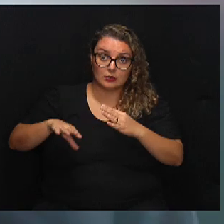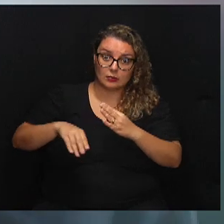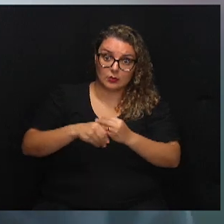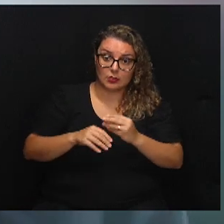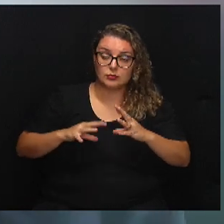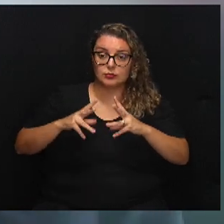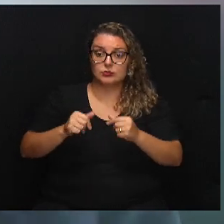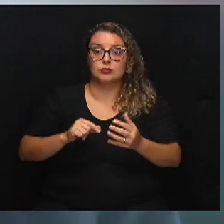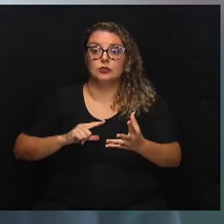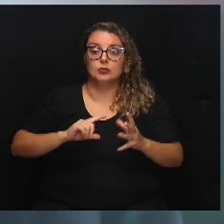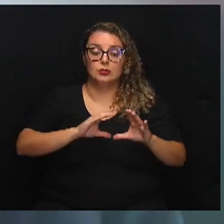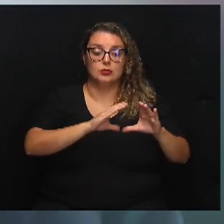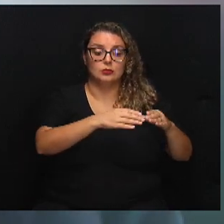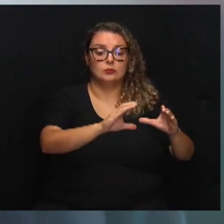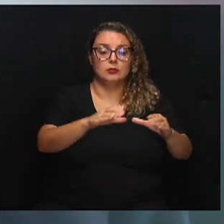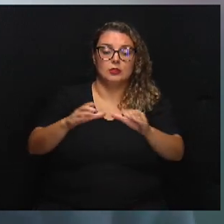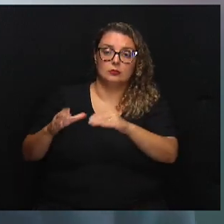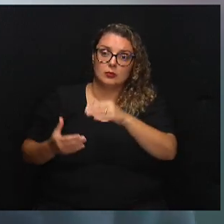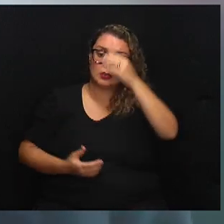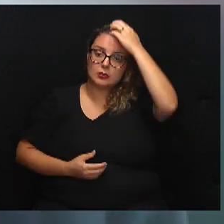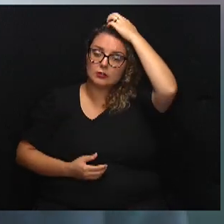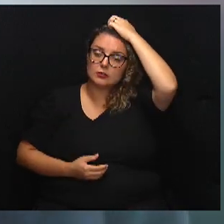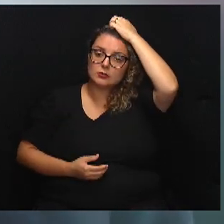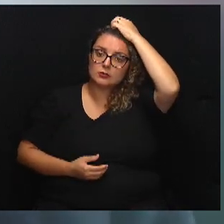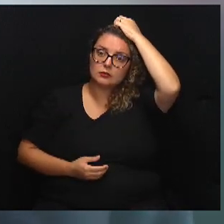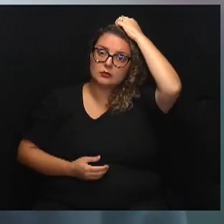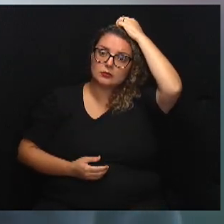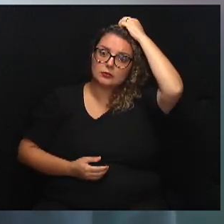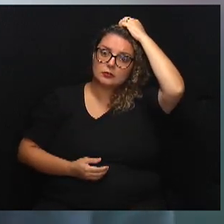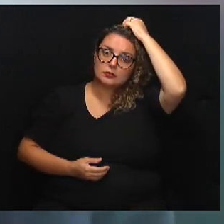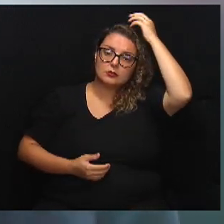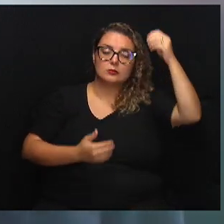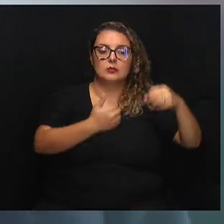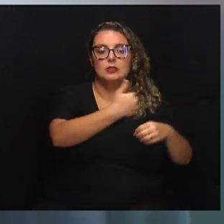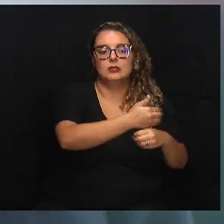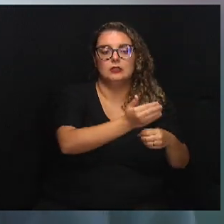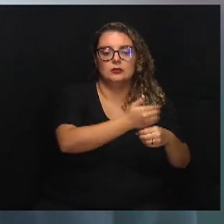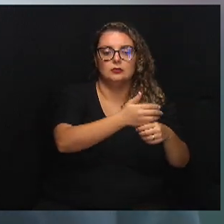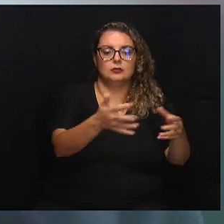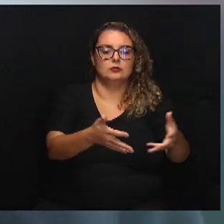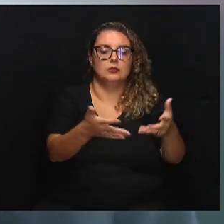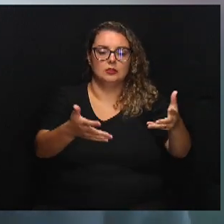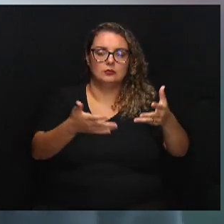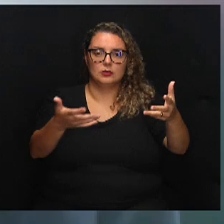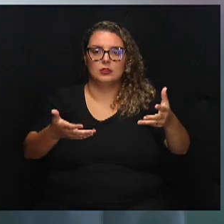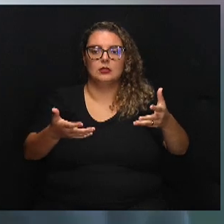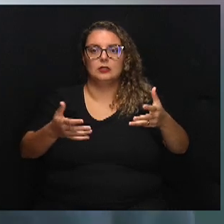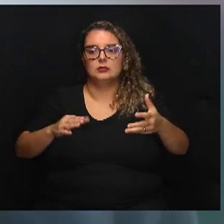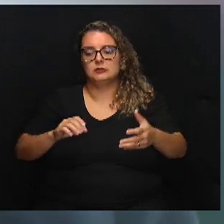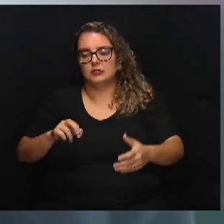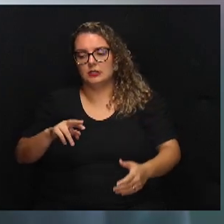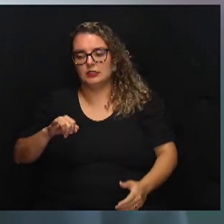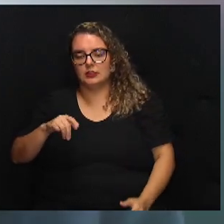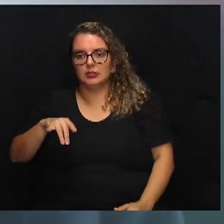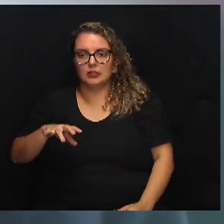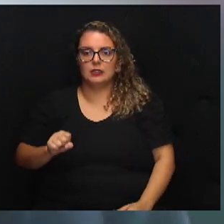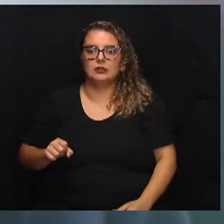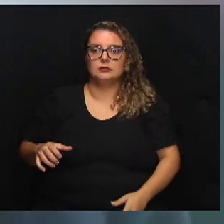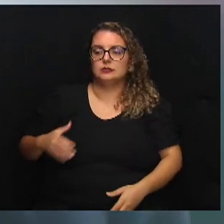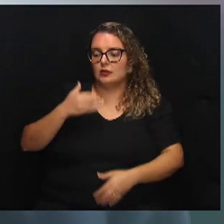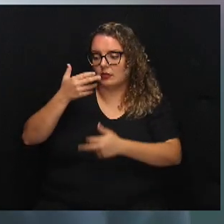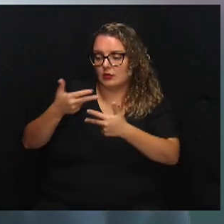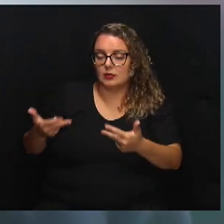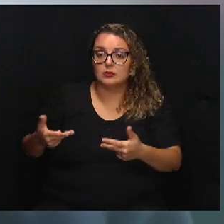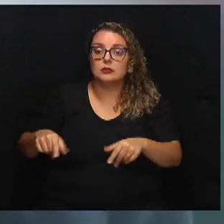todos esses grupos, né, de verduras, legumes, cereais, frutas,